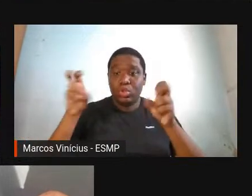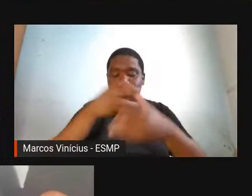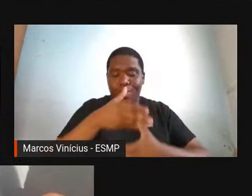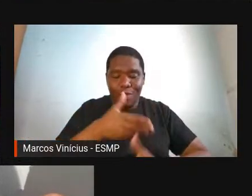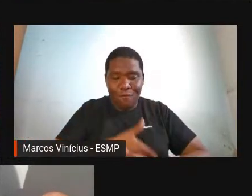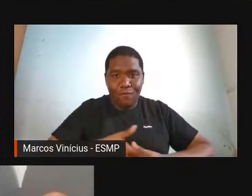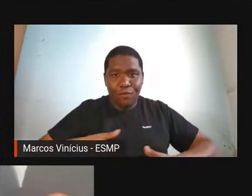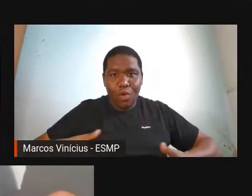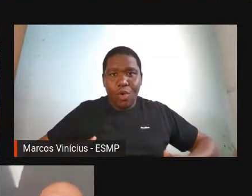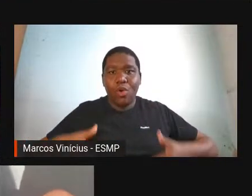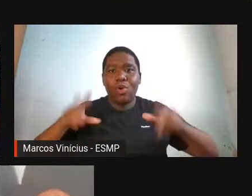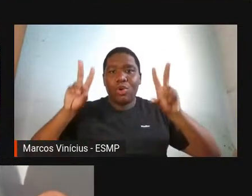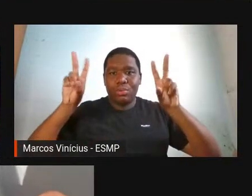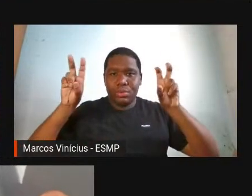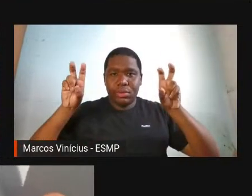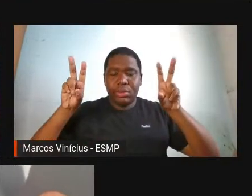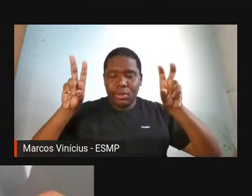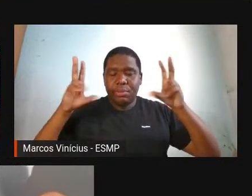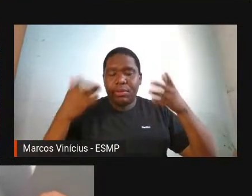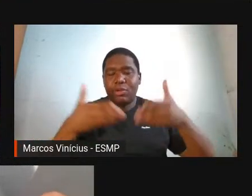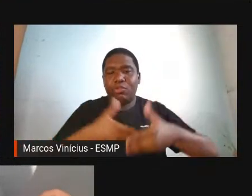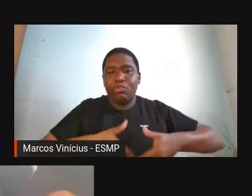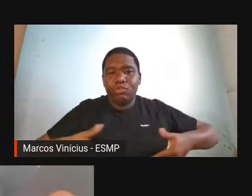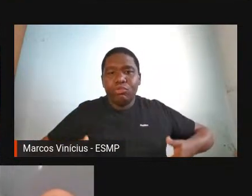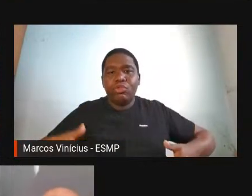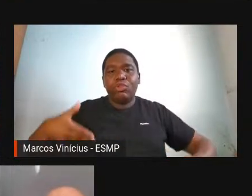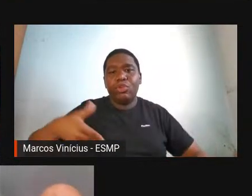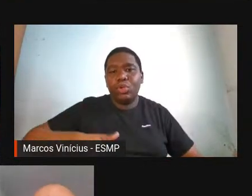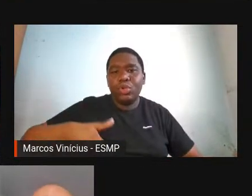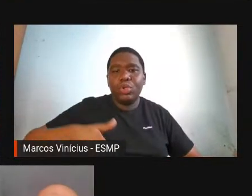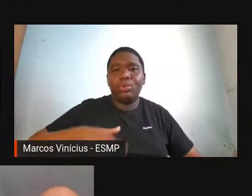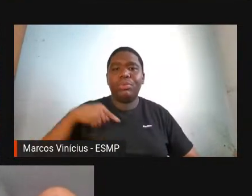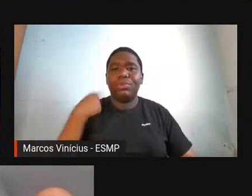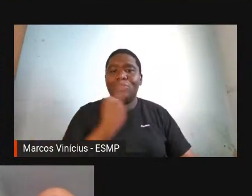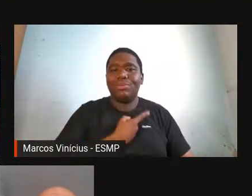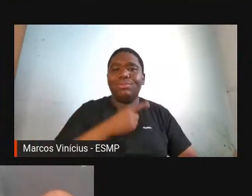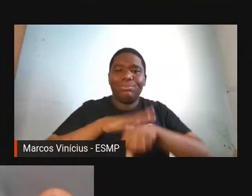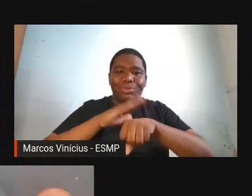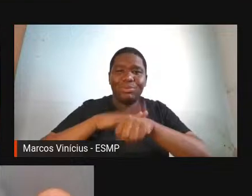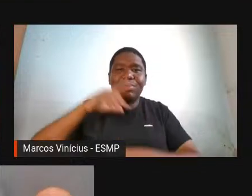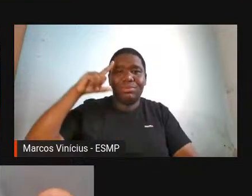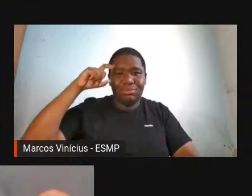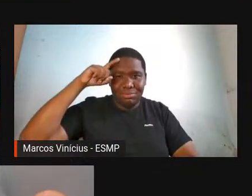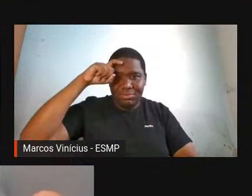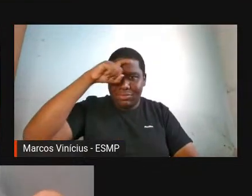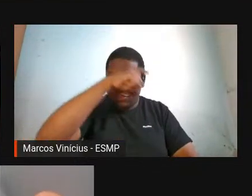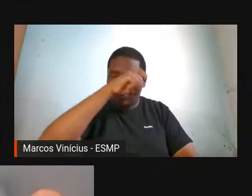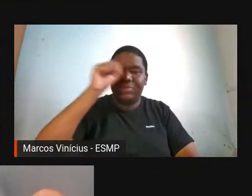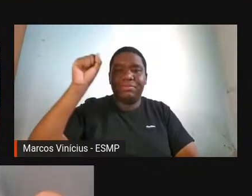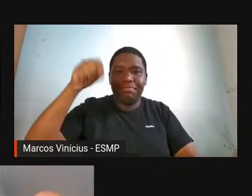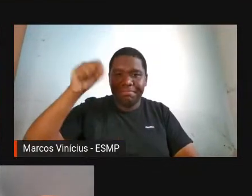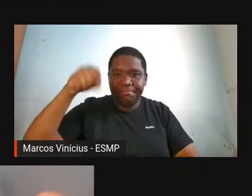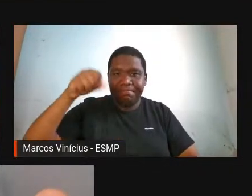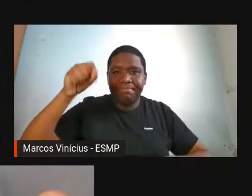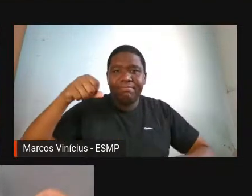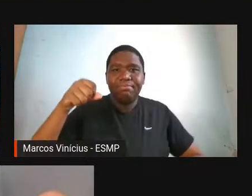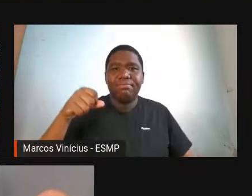consequências. É triste que também estejamos num momento tão difícil de que situações a